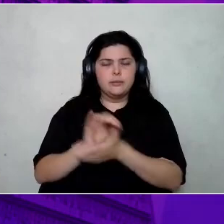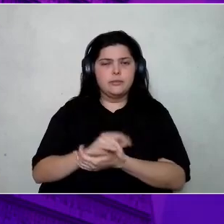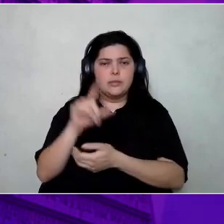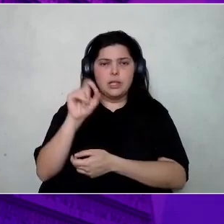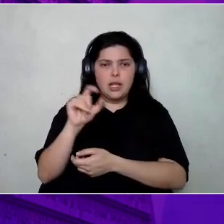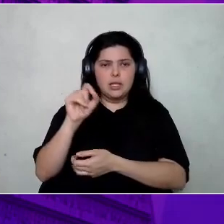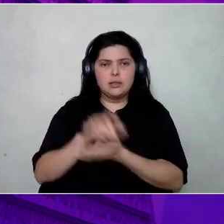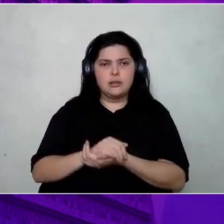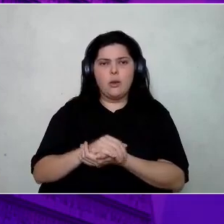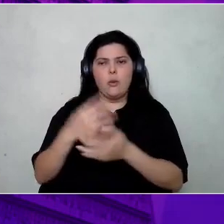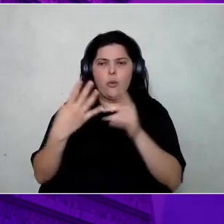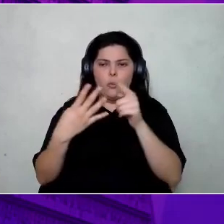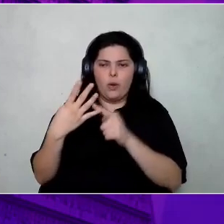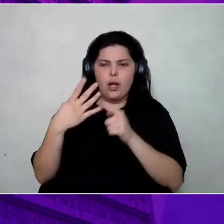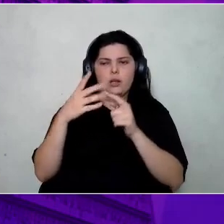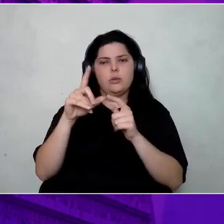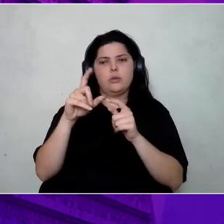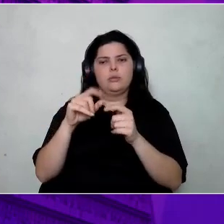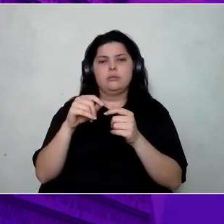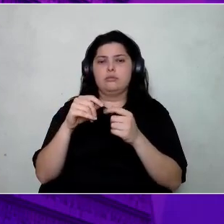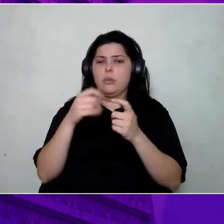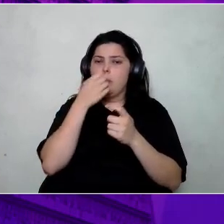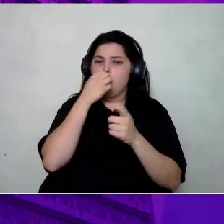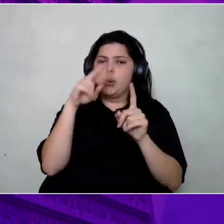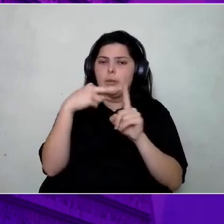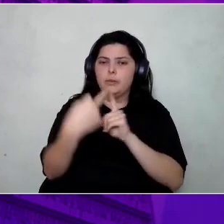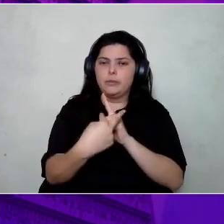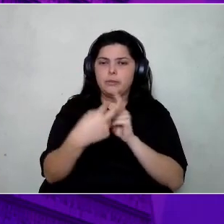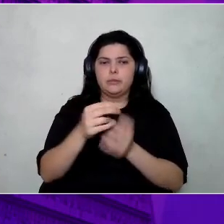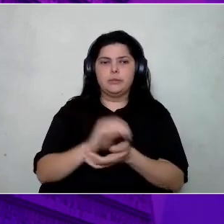você já vai ter uma boa perspectiva. Então, por